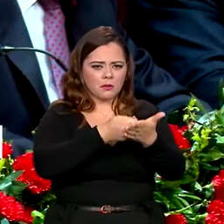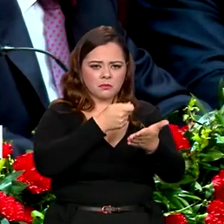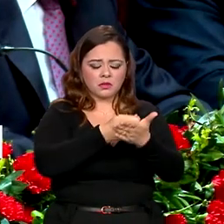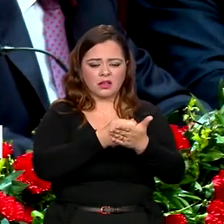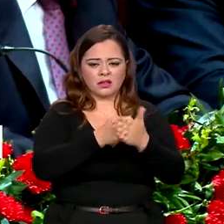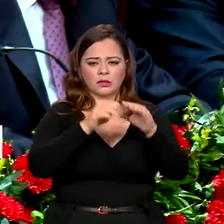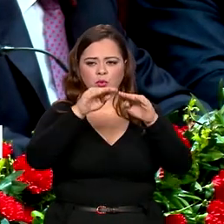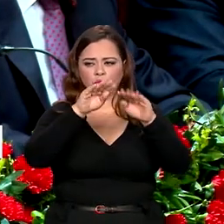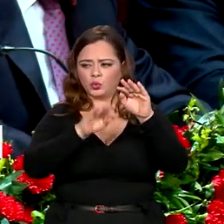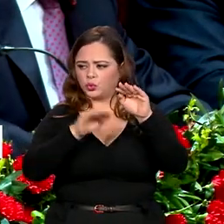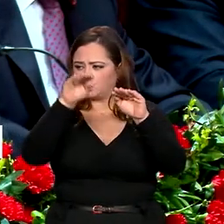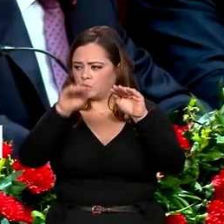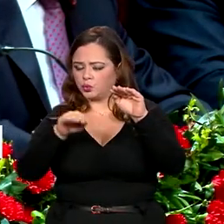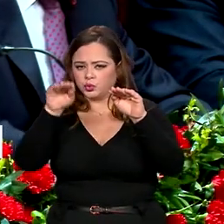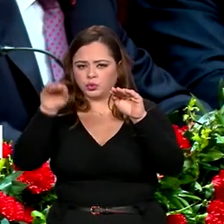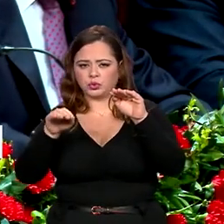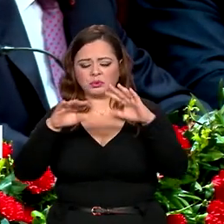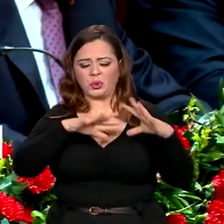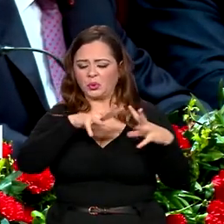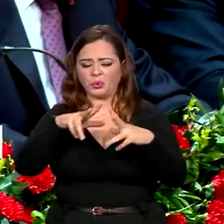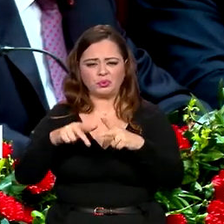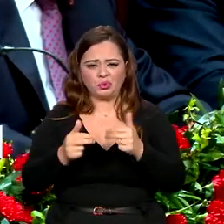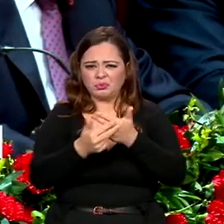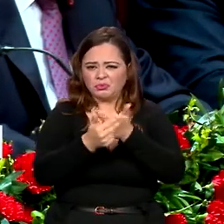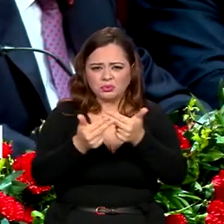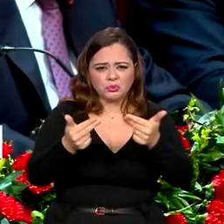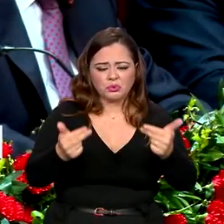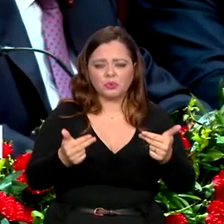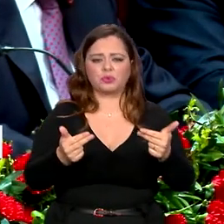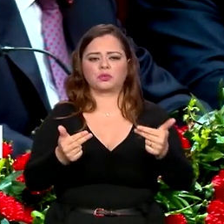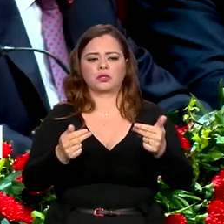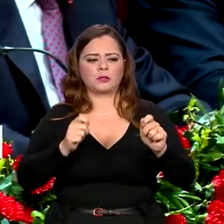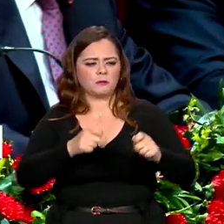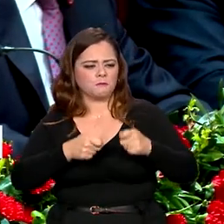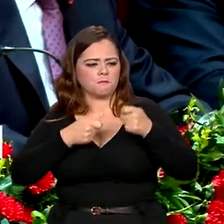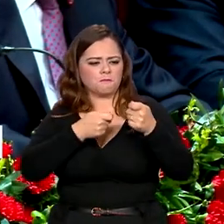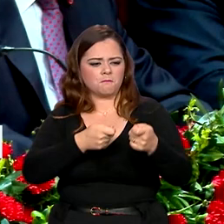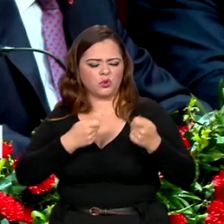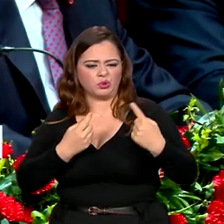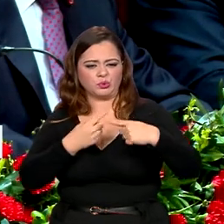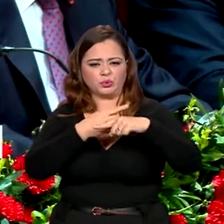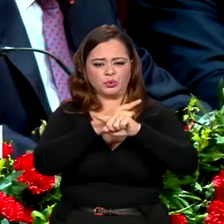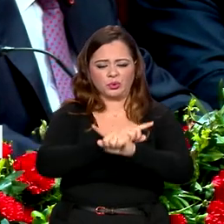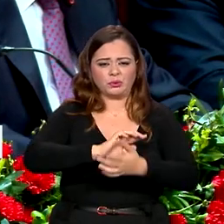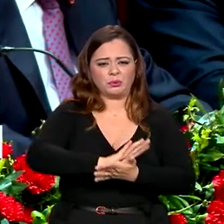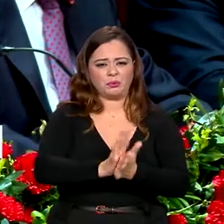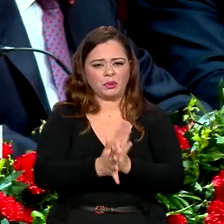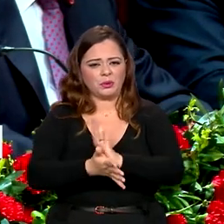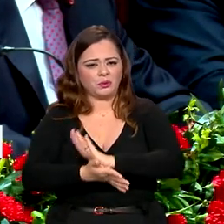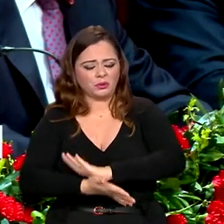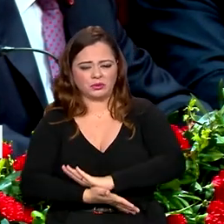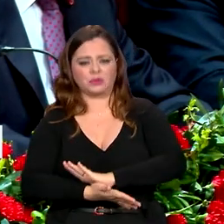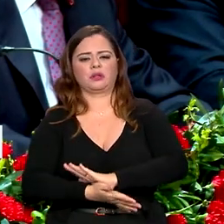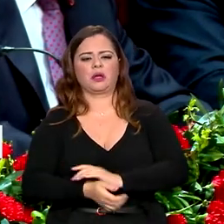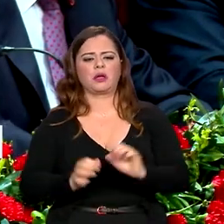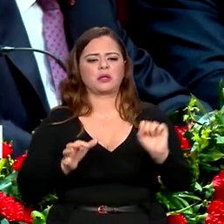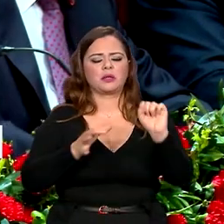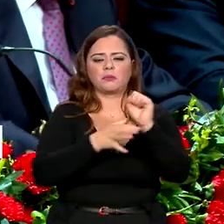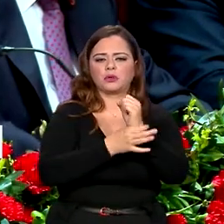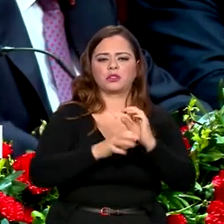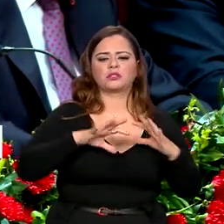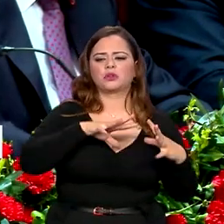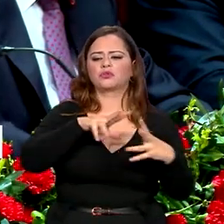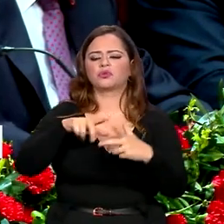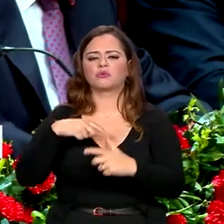das desigualdades em todas as suas dimensões, na luta contra o racismo e a violência de gênero e na proteção dos